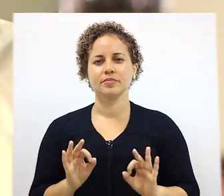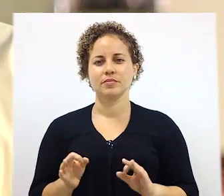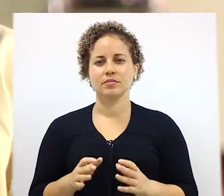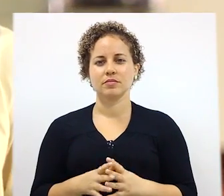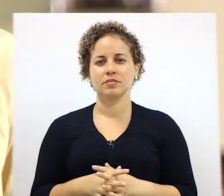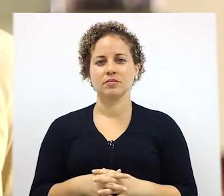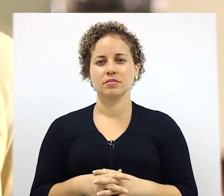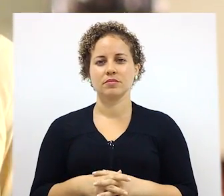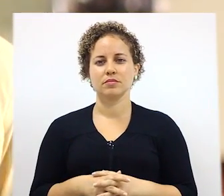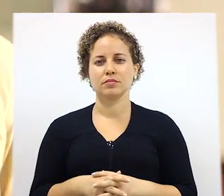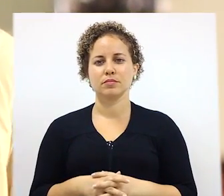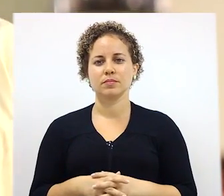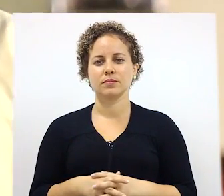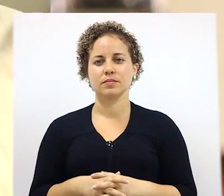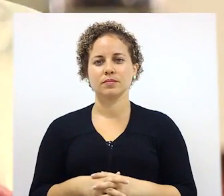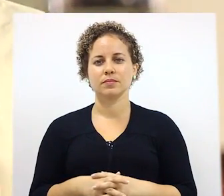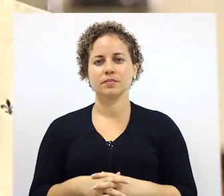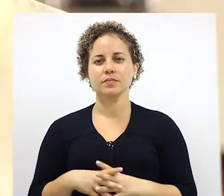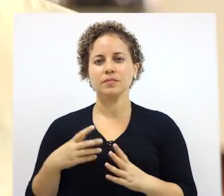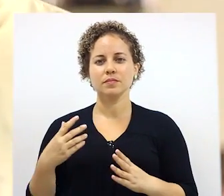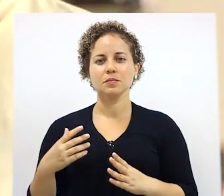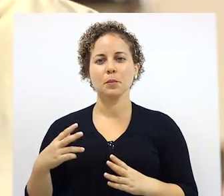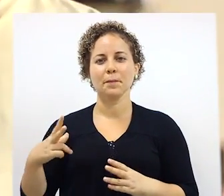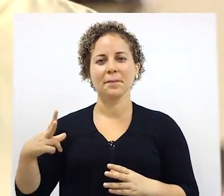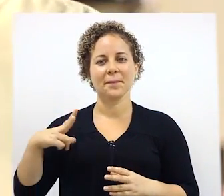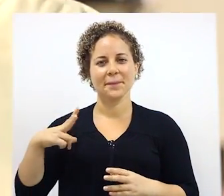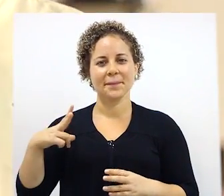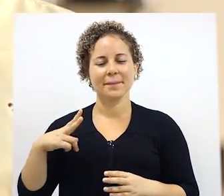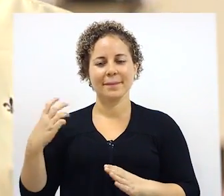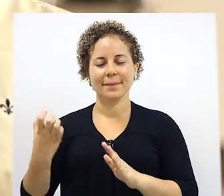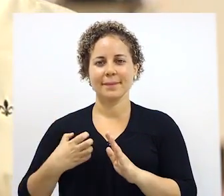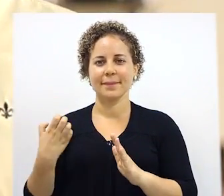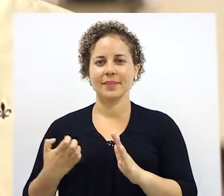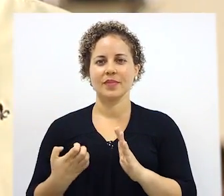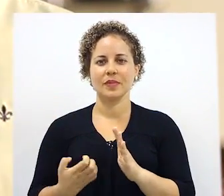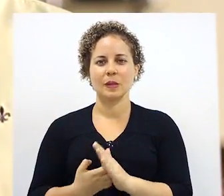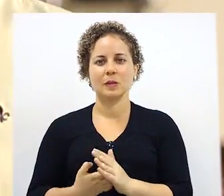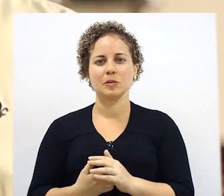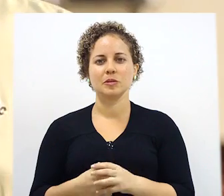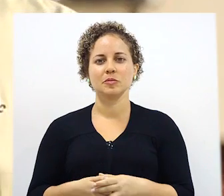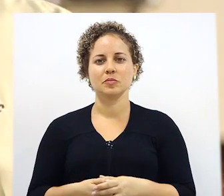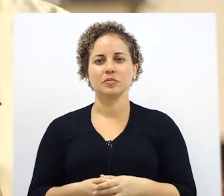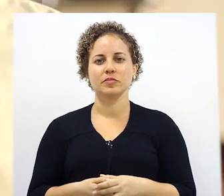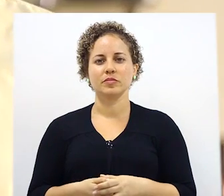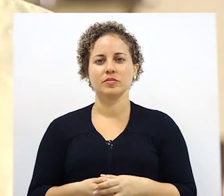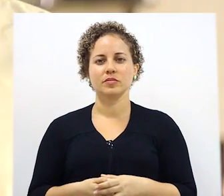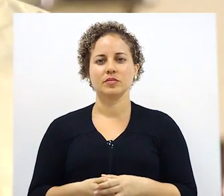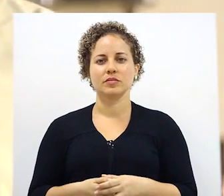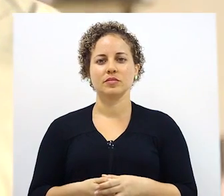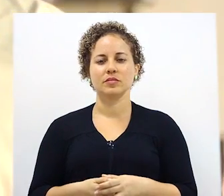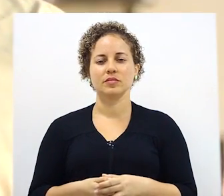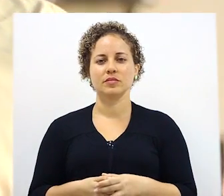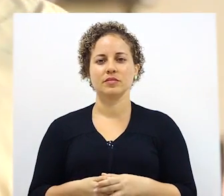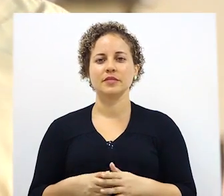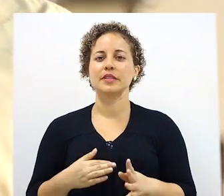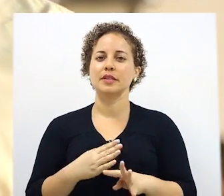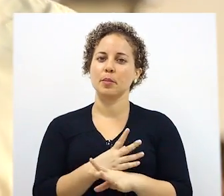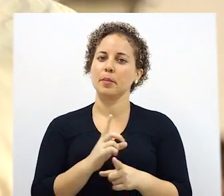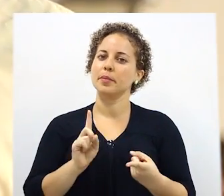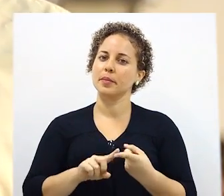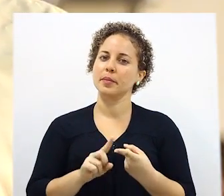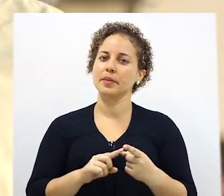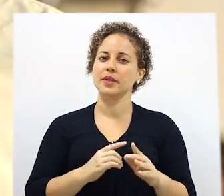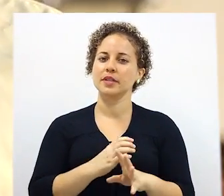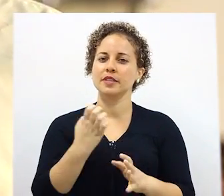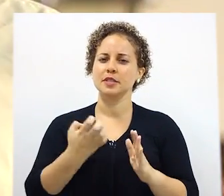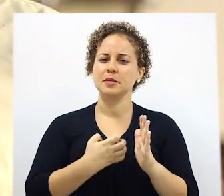passa também pelas empresas privadas, né, do mesmo jeitinho que as empresas que estão lotadas aí no setor urbano. Tá? Então, esse